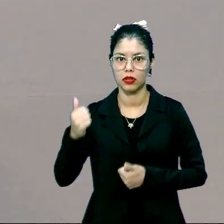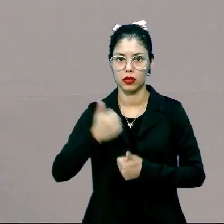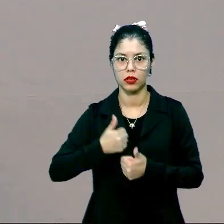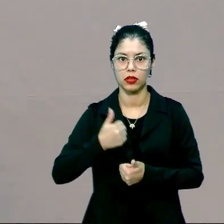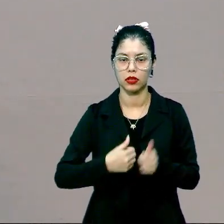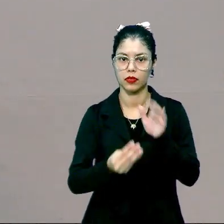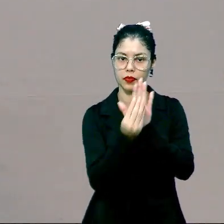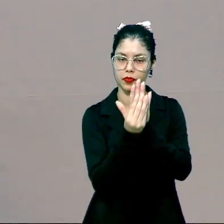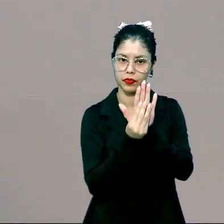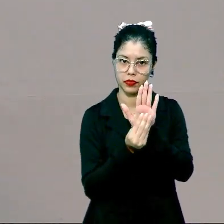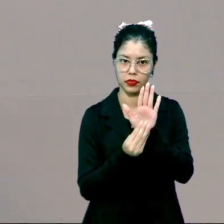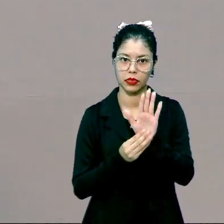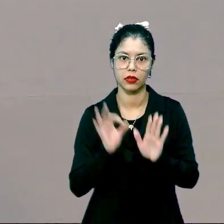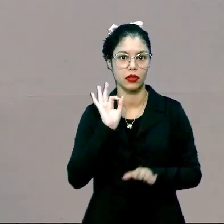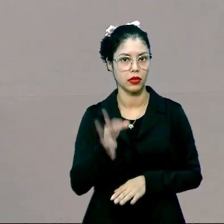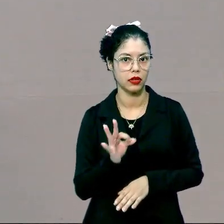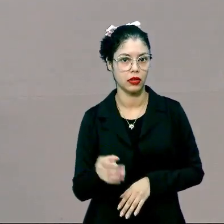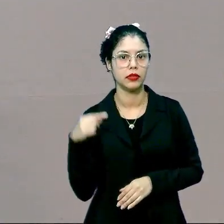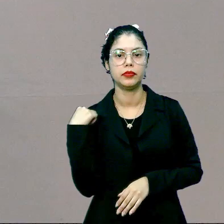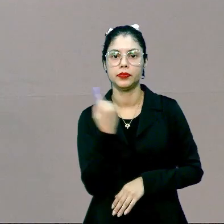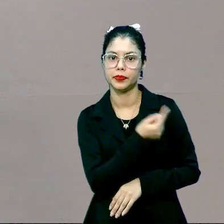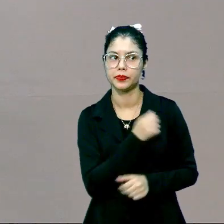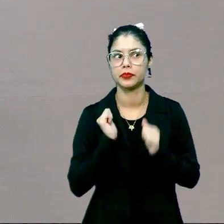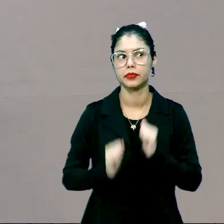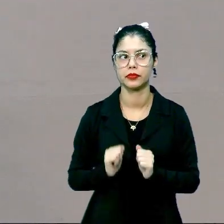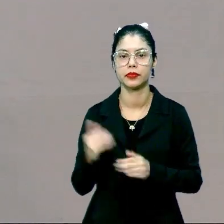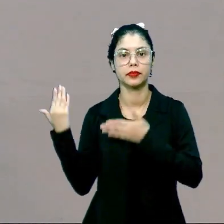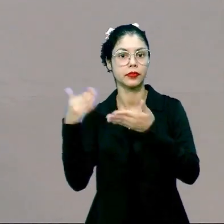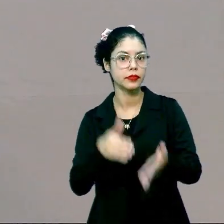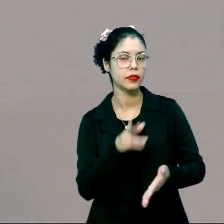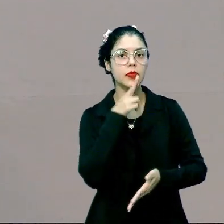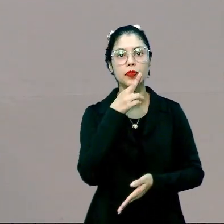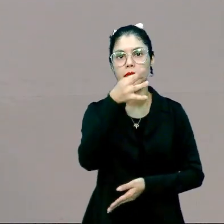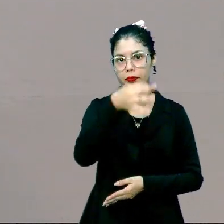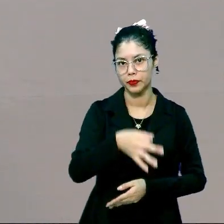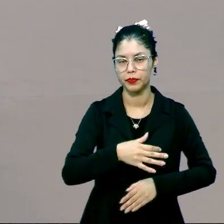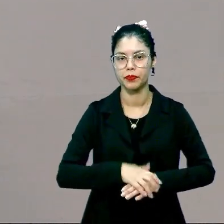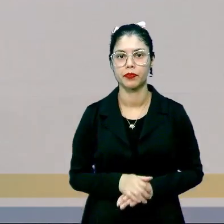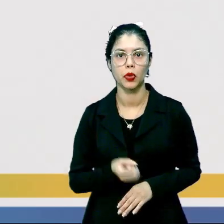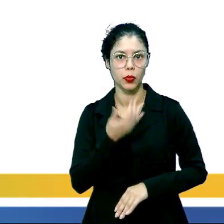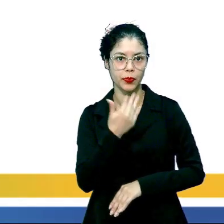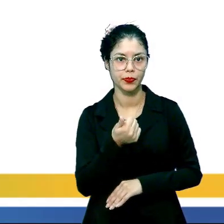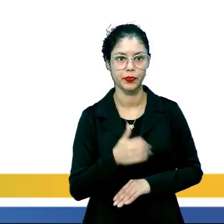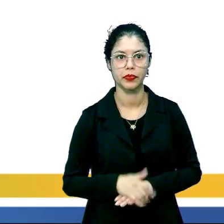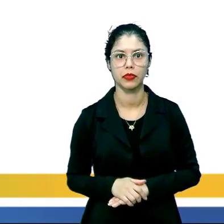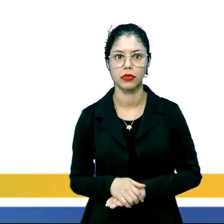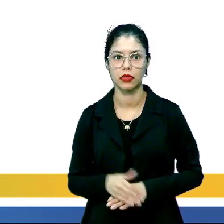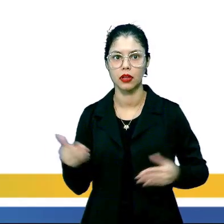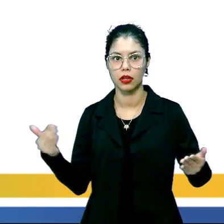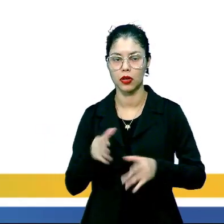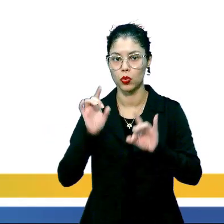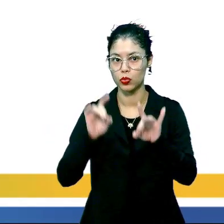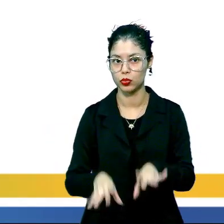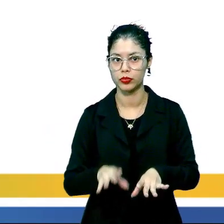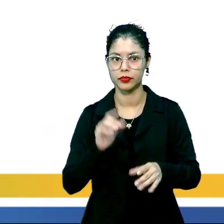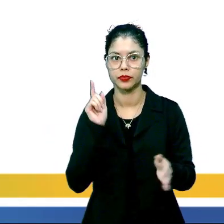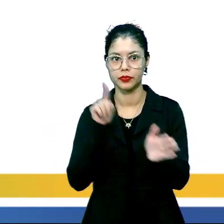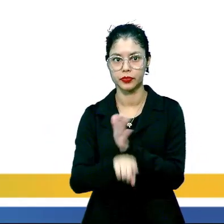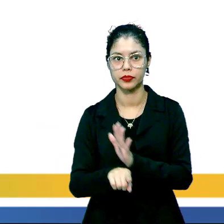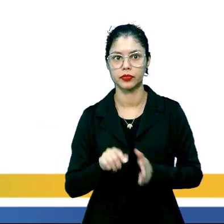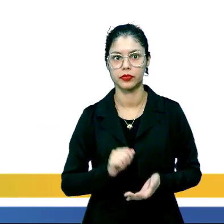substituição dos dados, né, direitinho para a gente poder chegar à resposta correta. Beleza? Vamos aqui para a última